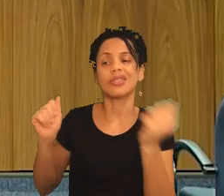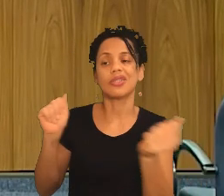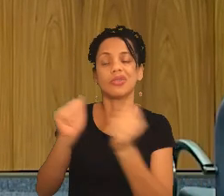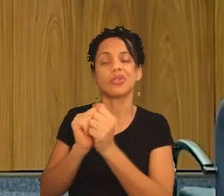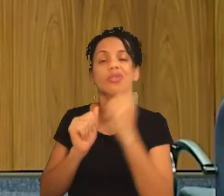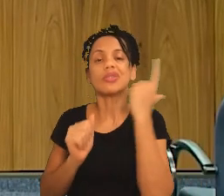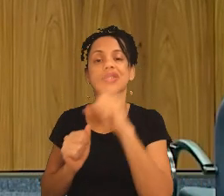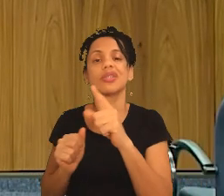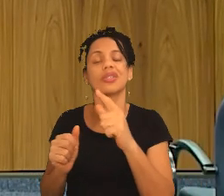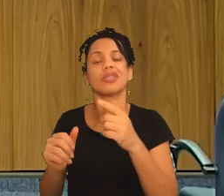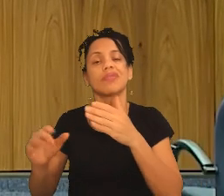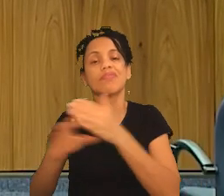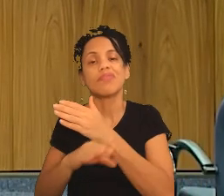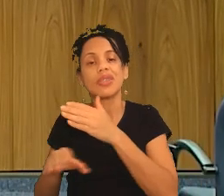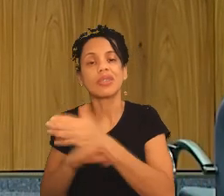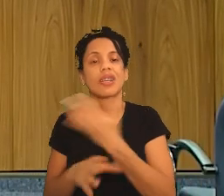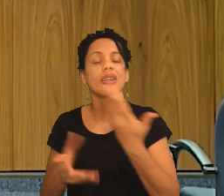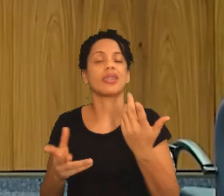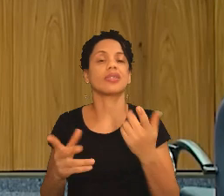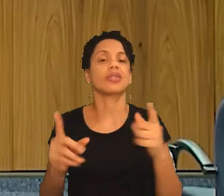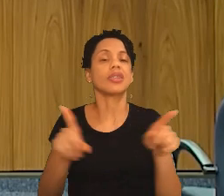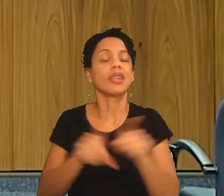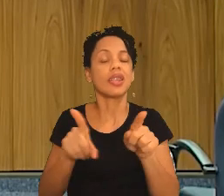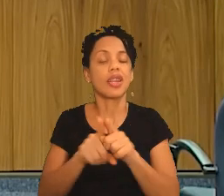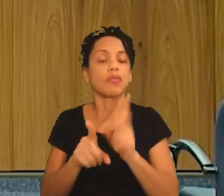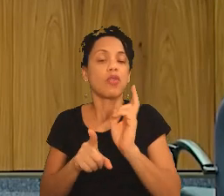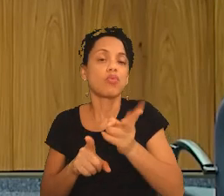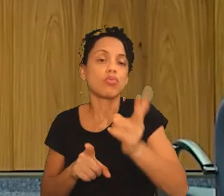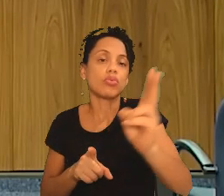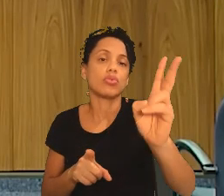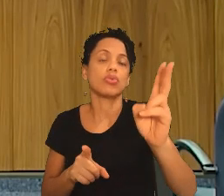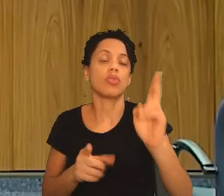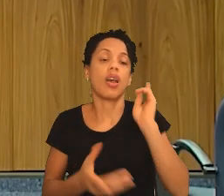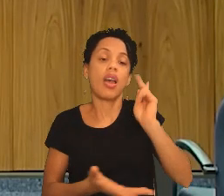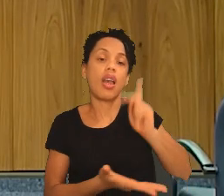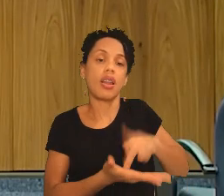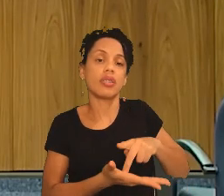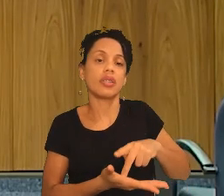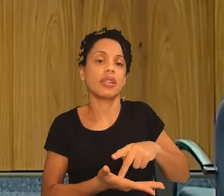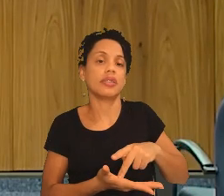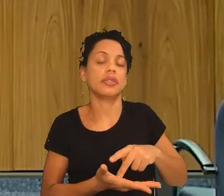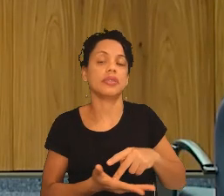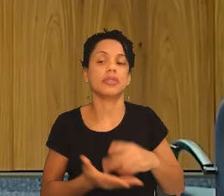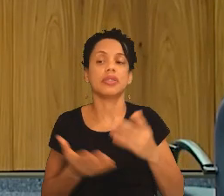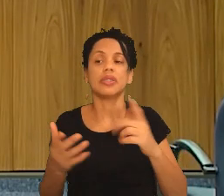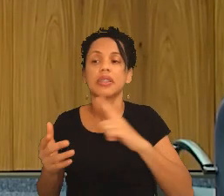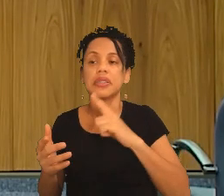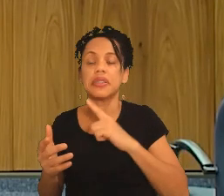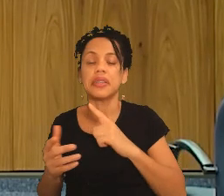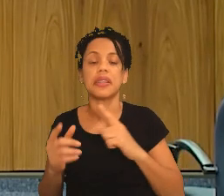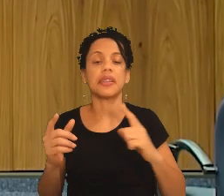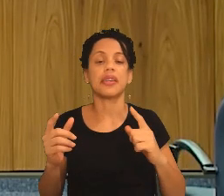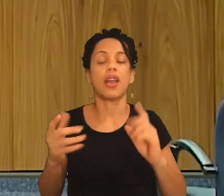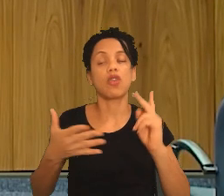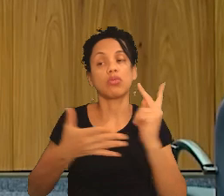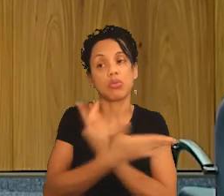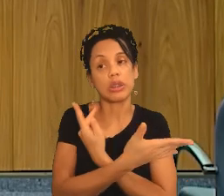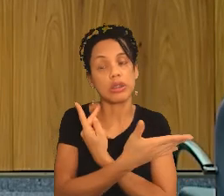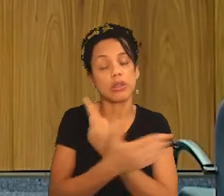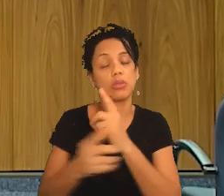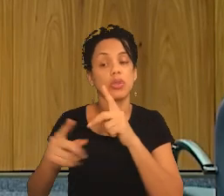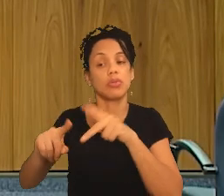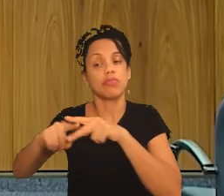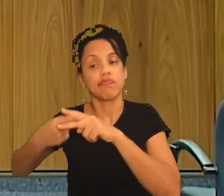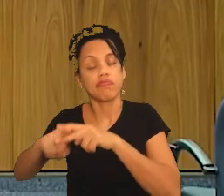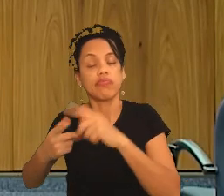você mostrar como essas questões interagem e vão muito além dos enquadramentos que a gente